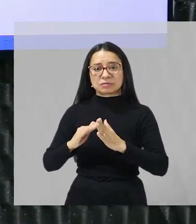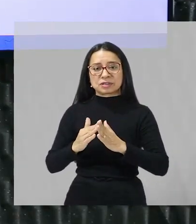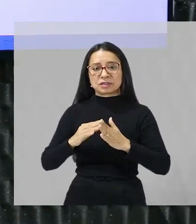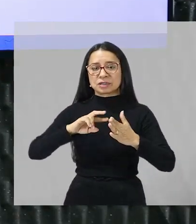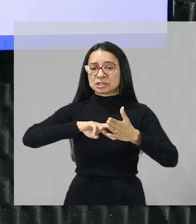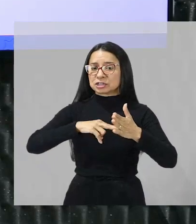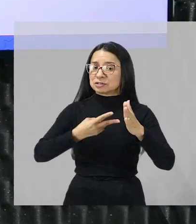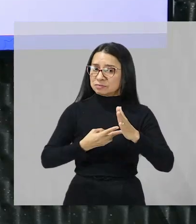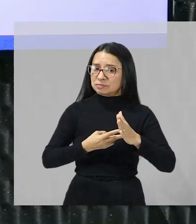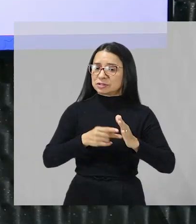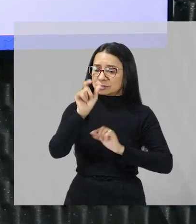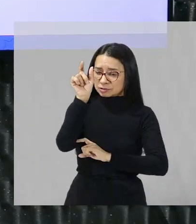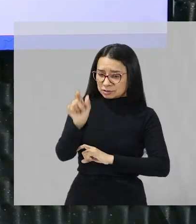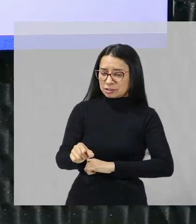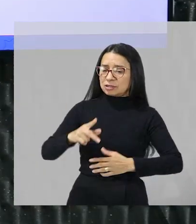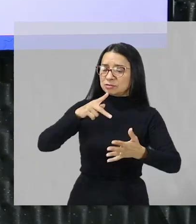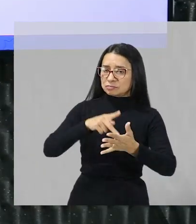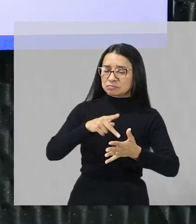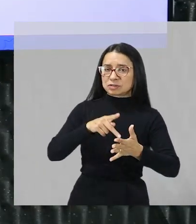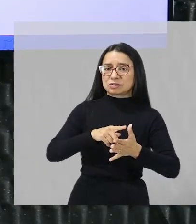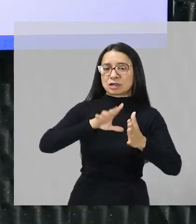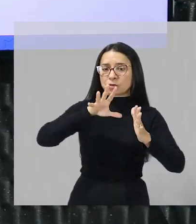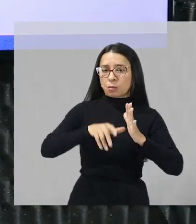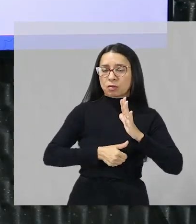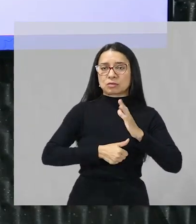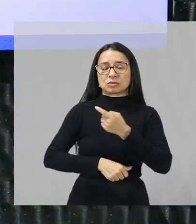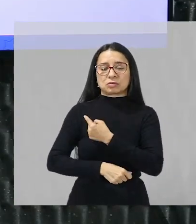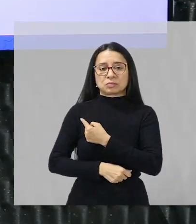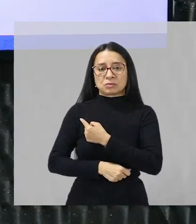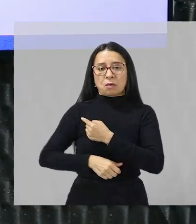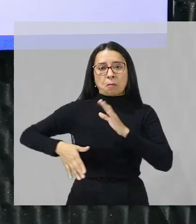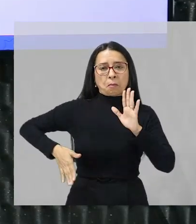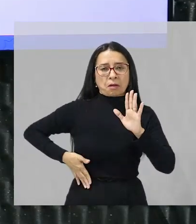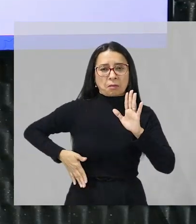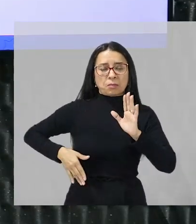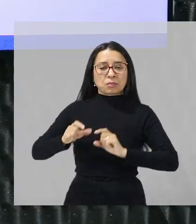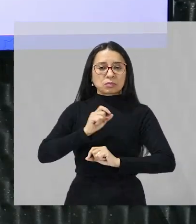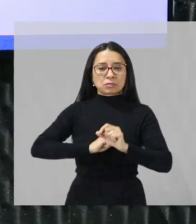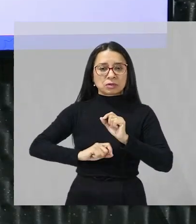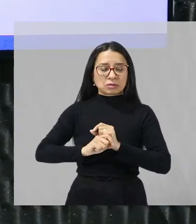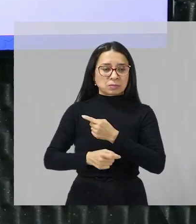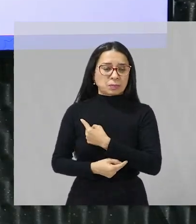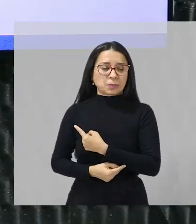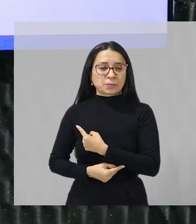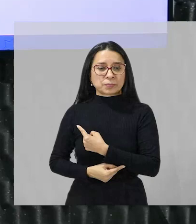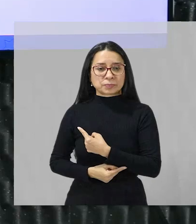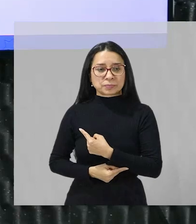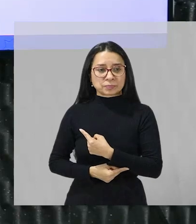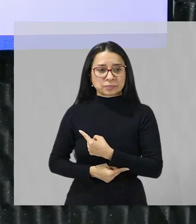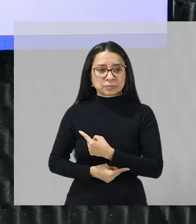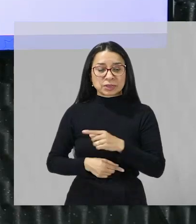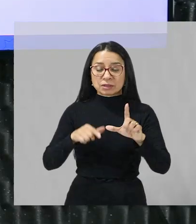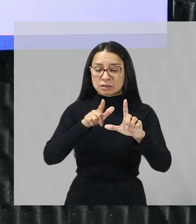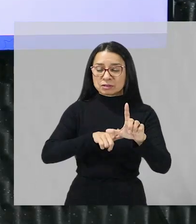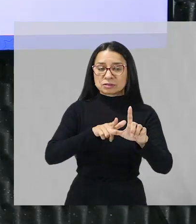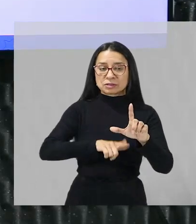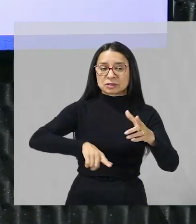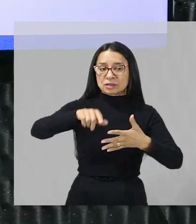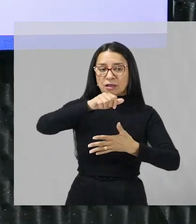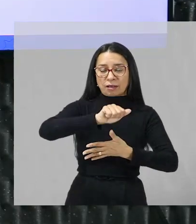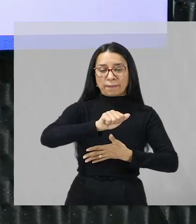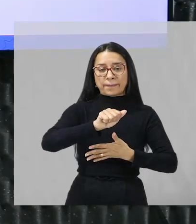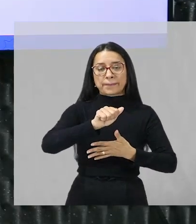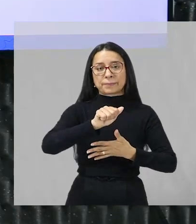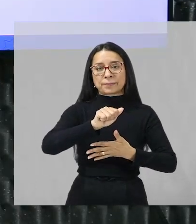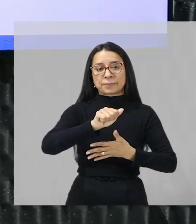bandido. Letra A, a consequência é o aumento da impunidade criminal. Não faz muito sentido, né? Então,